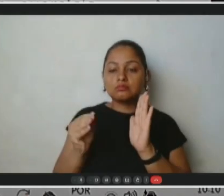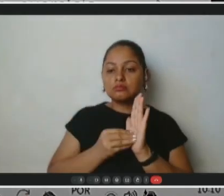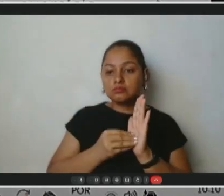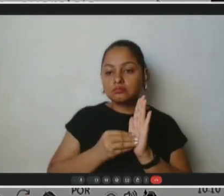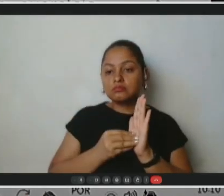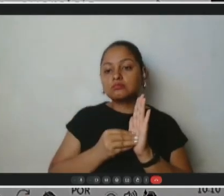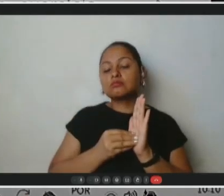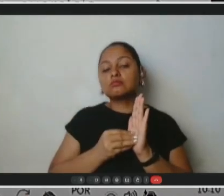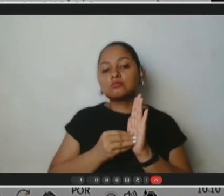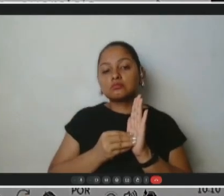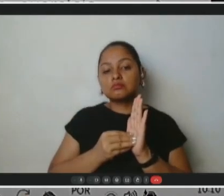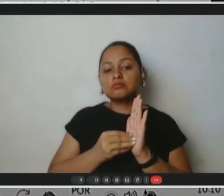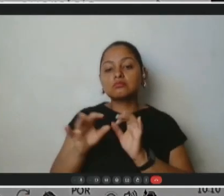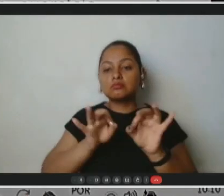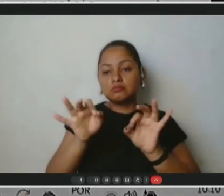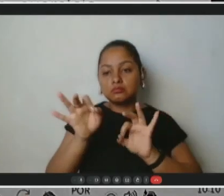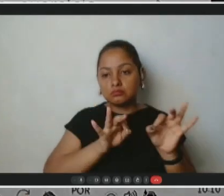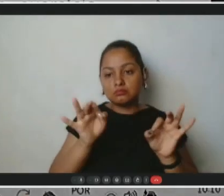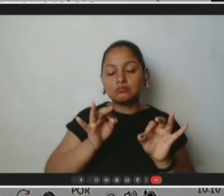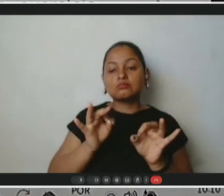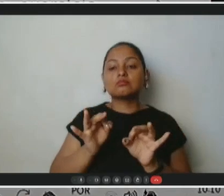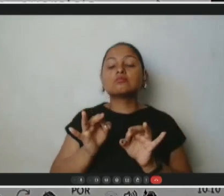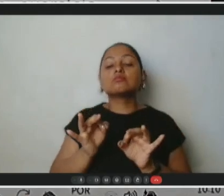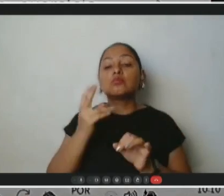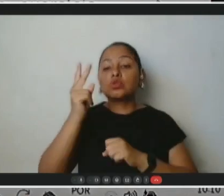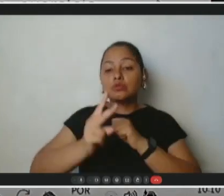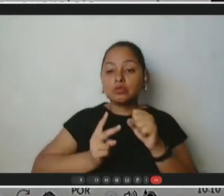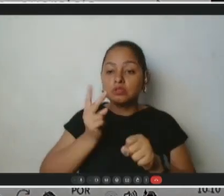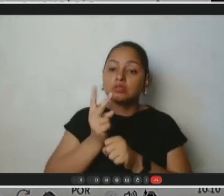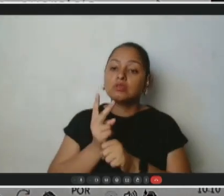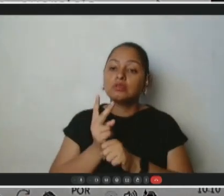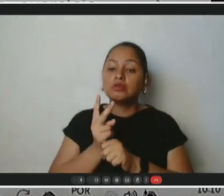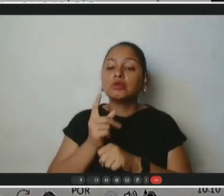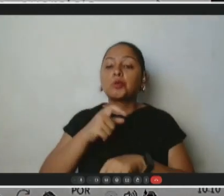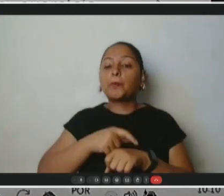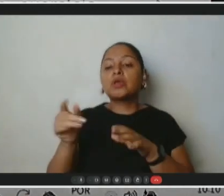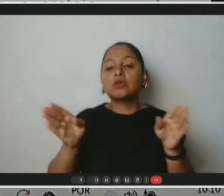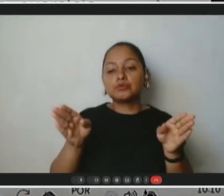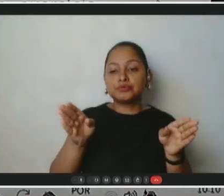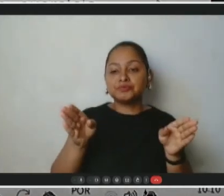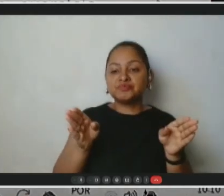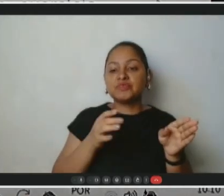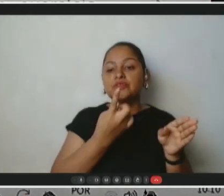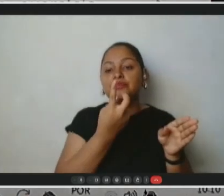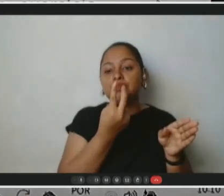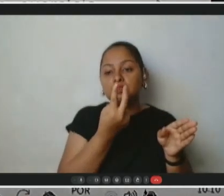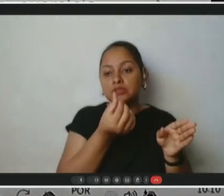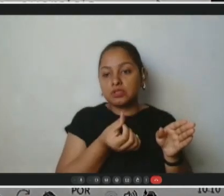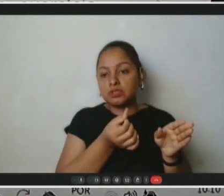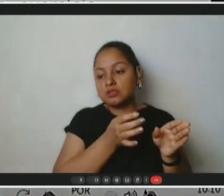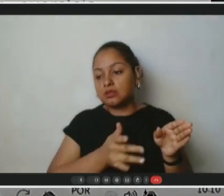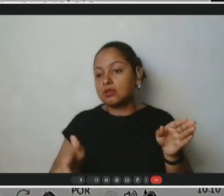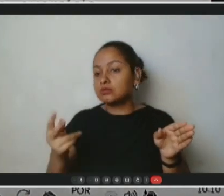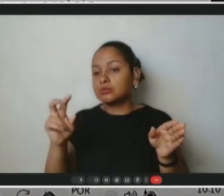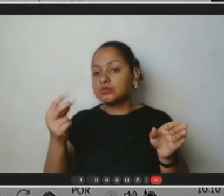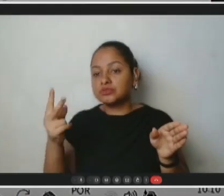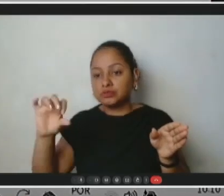Plano Plurianual do período 2026 a 2029 e suas